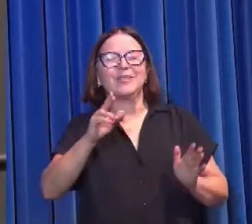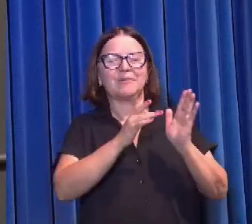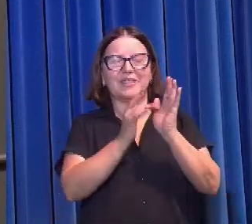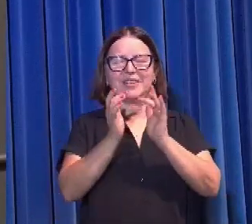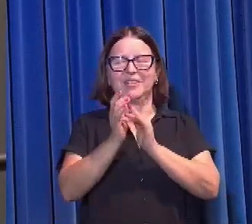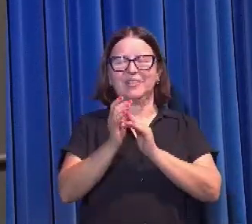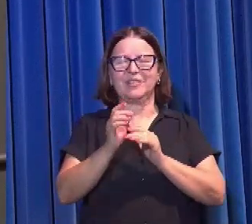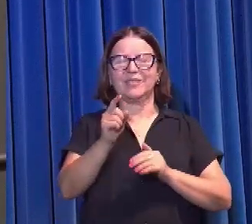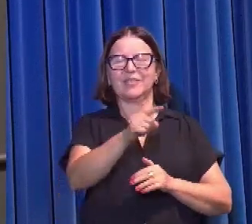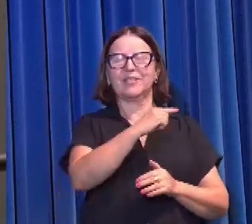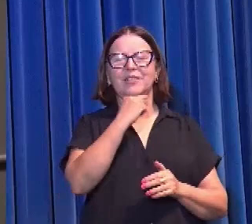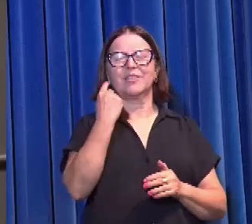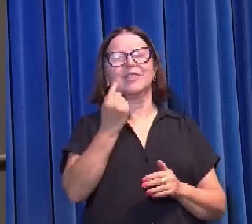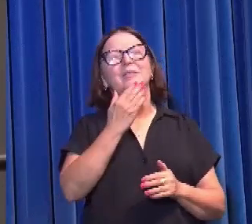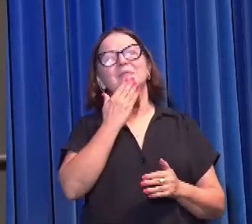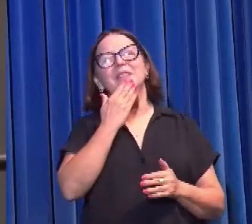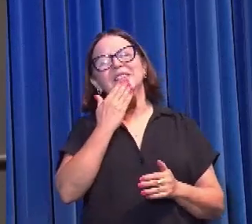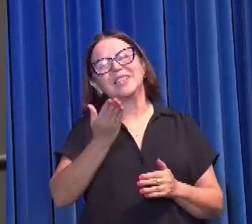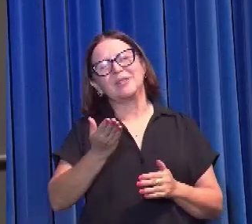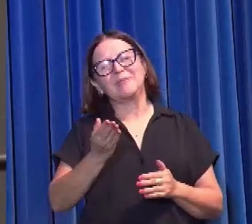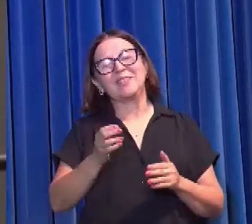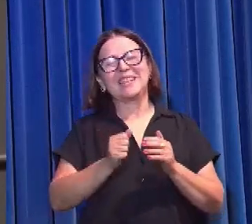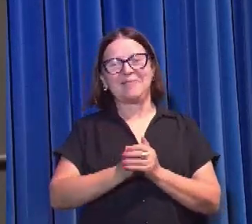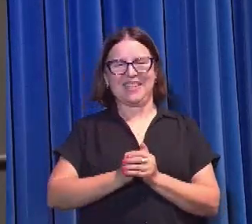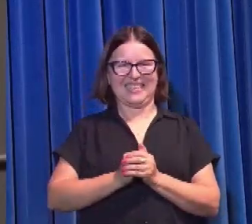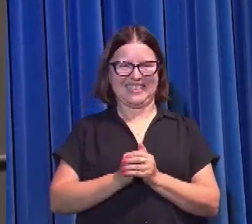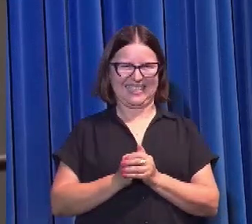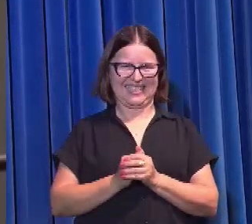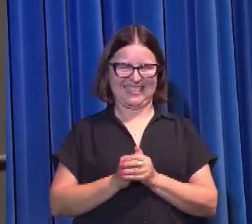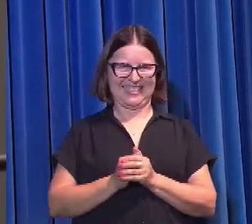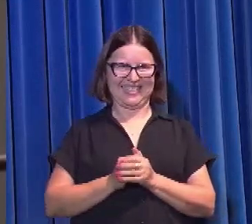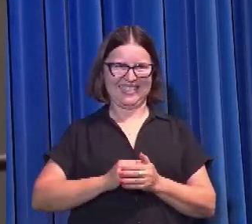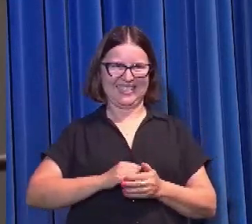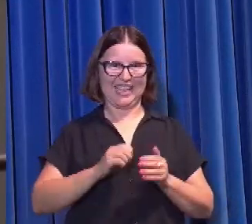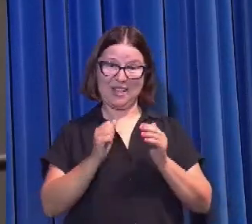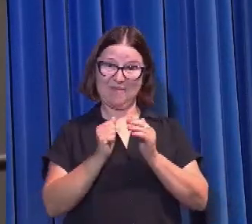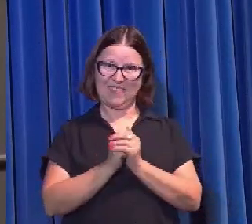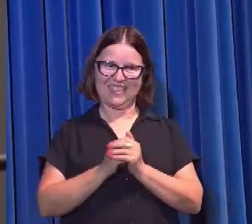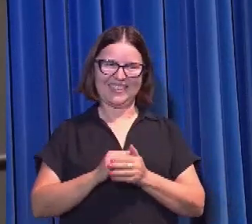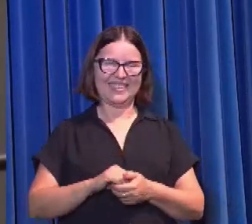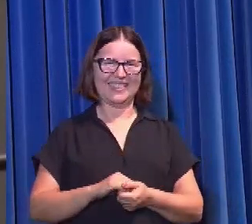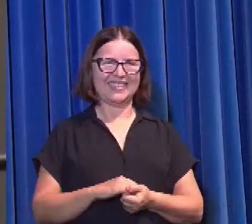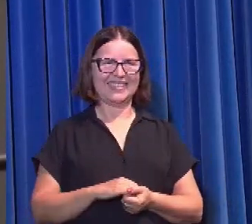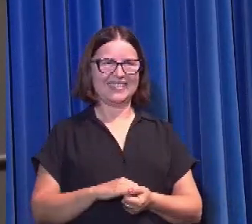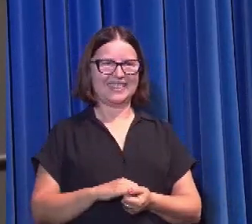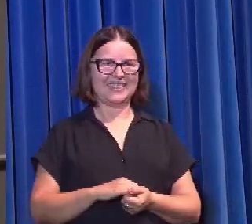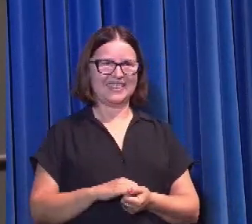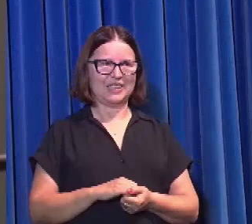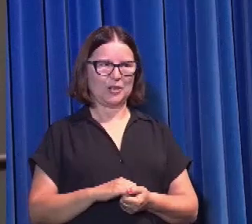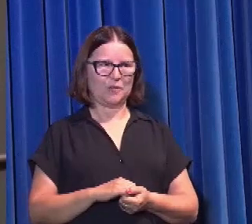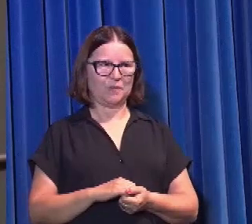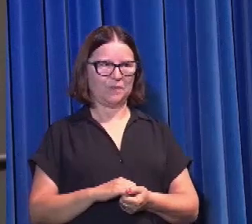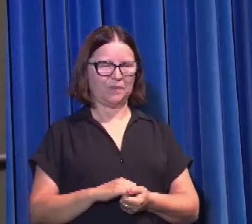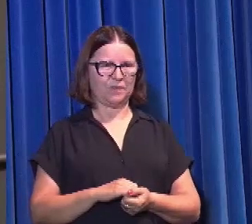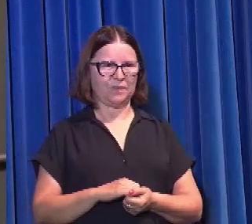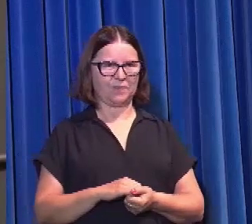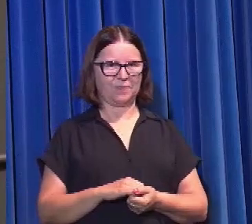que nós pedimos isso como igreja. Amém. Amém, meus irmãos.